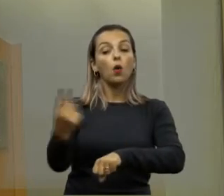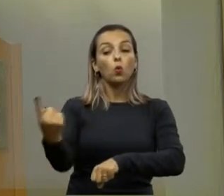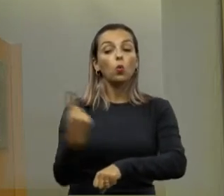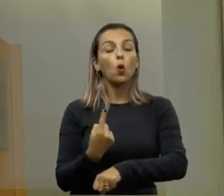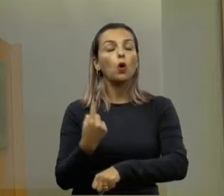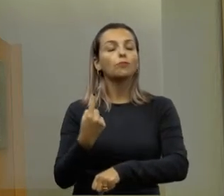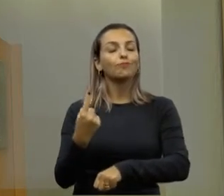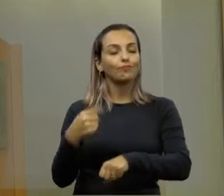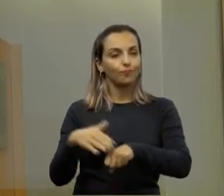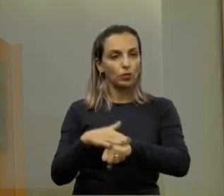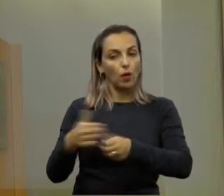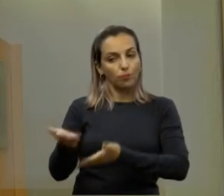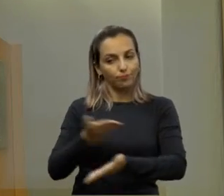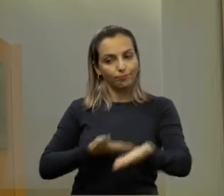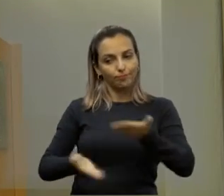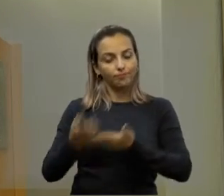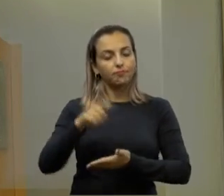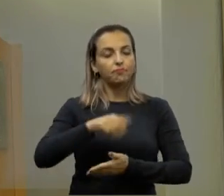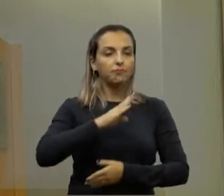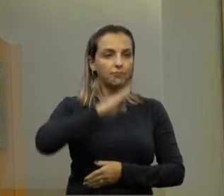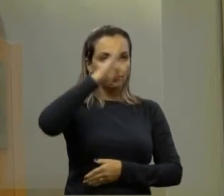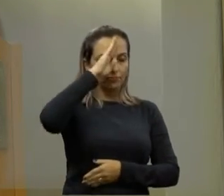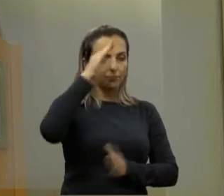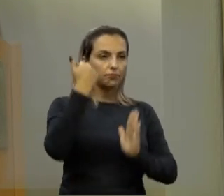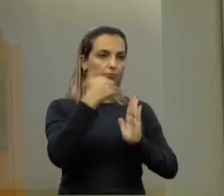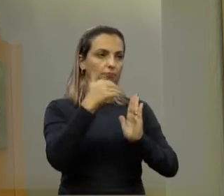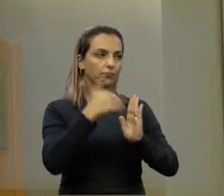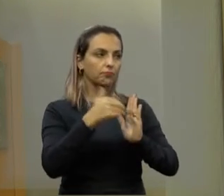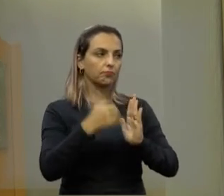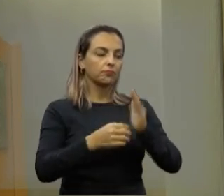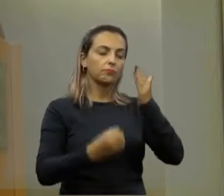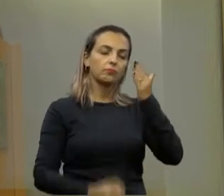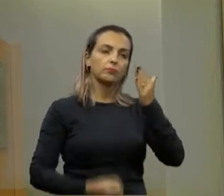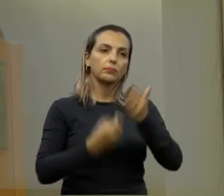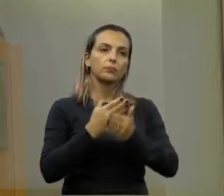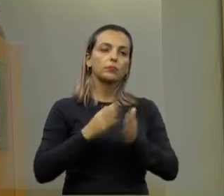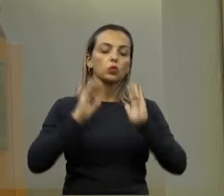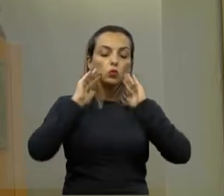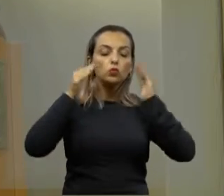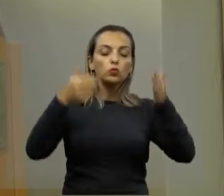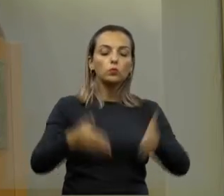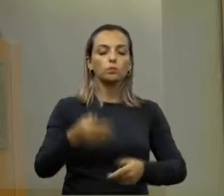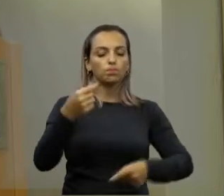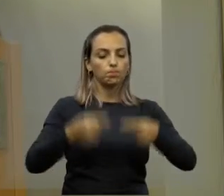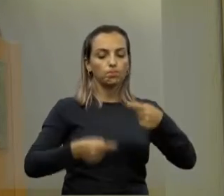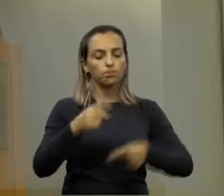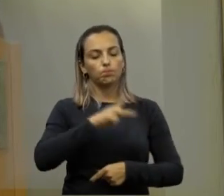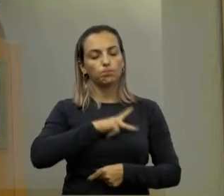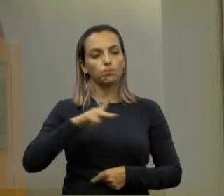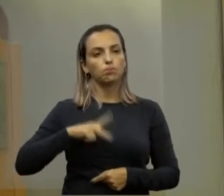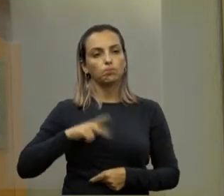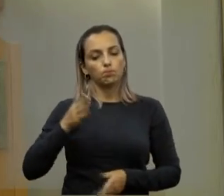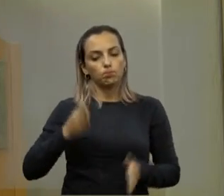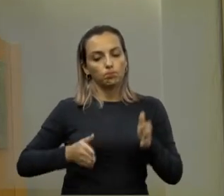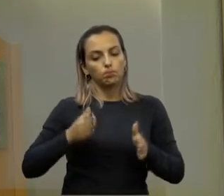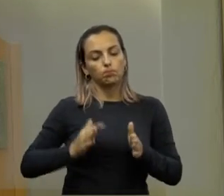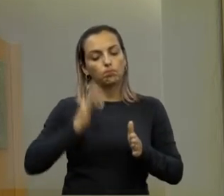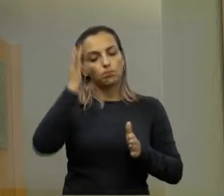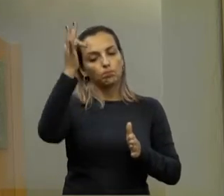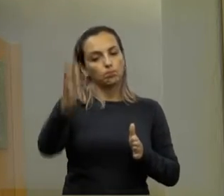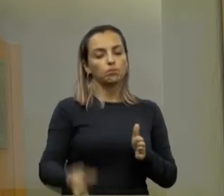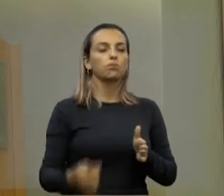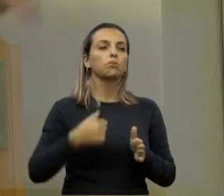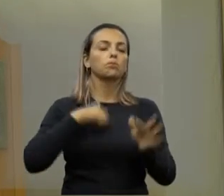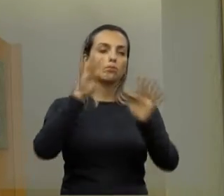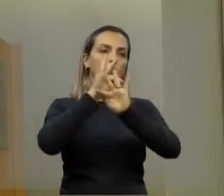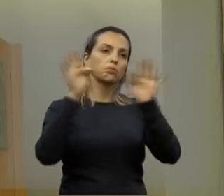hoje eu acho que isso é fundamental para gente conseguir aprovar um plano que vai ser o norte da política pública para juventude um próximo período eu fico muito feliz por